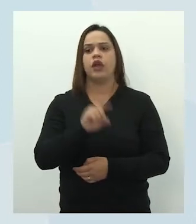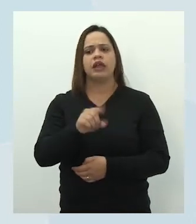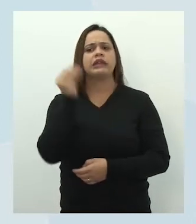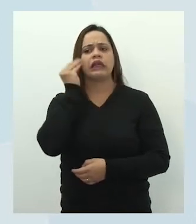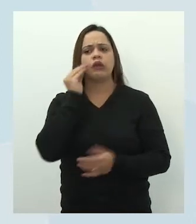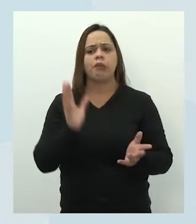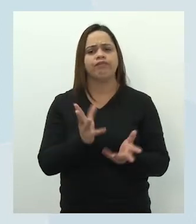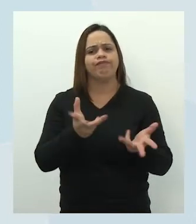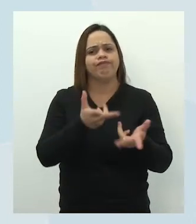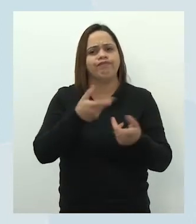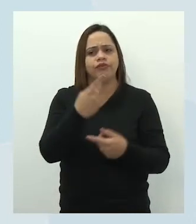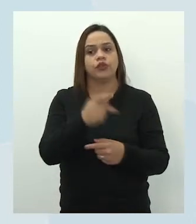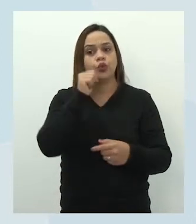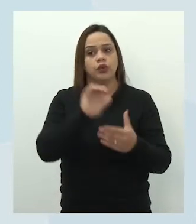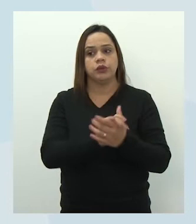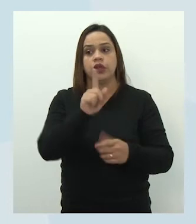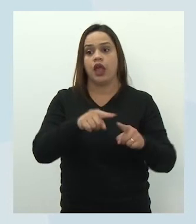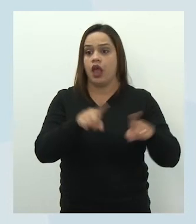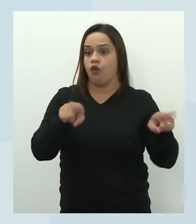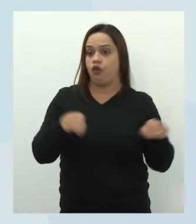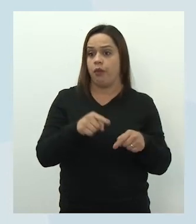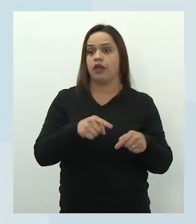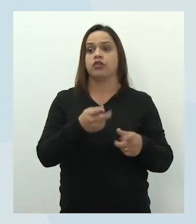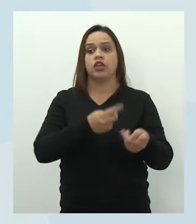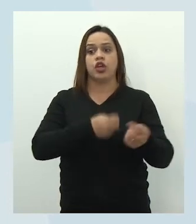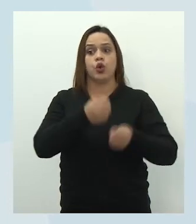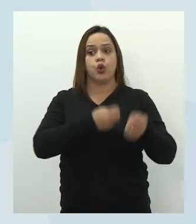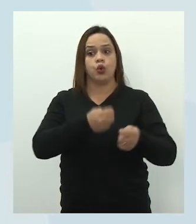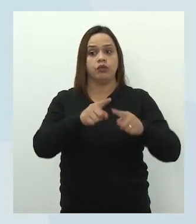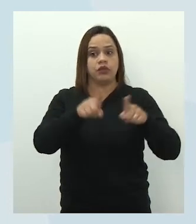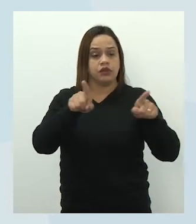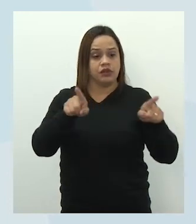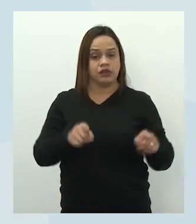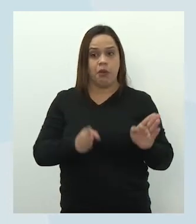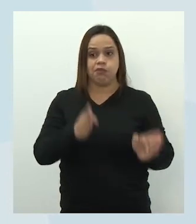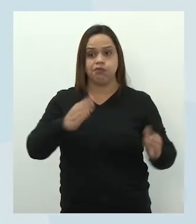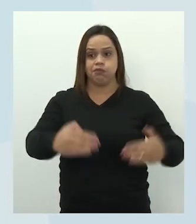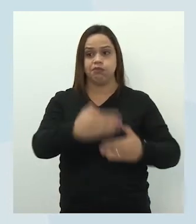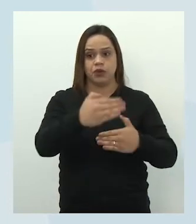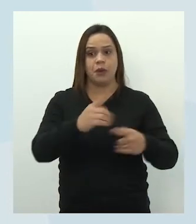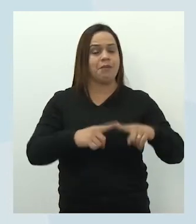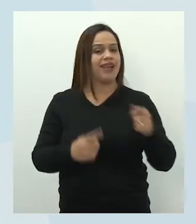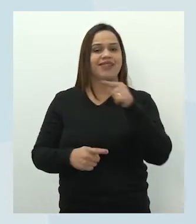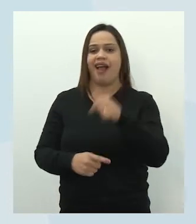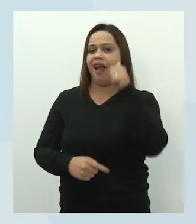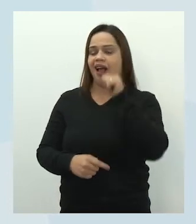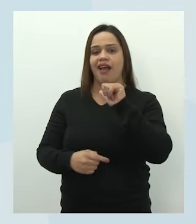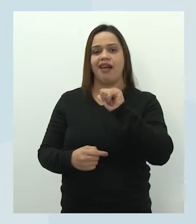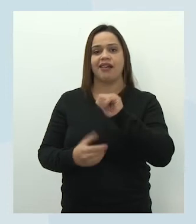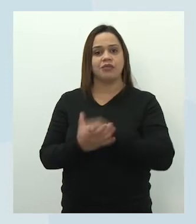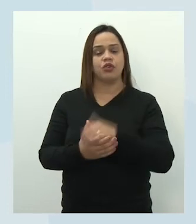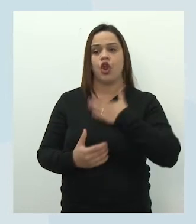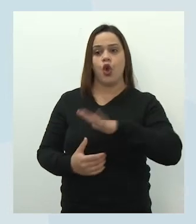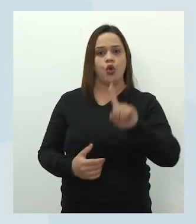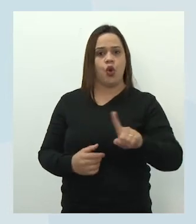cercado que pretende fazer. Ela não gosta desse formato e diz que vai gastar a mesma coisa que fizer logo